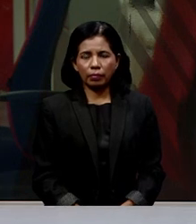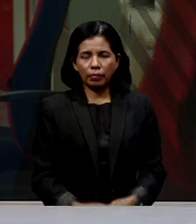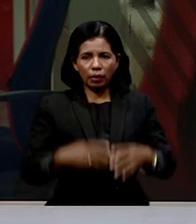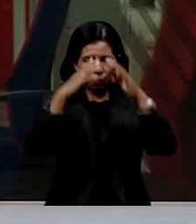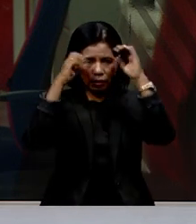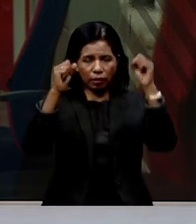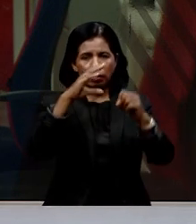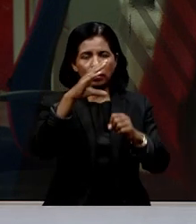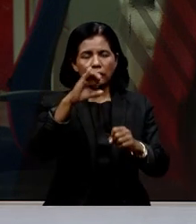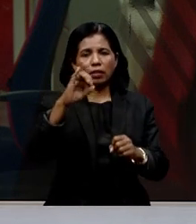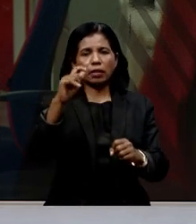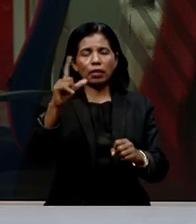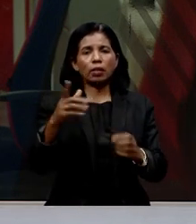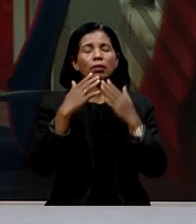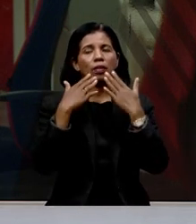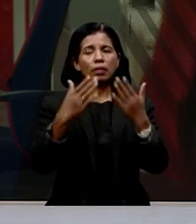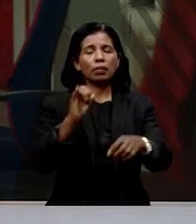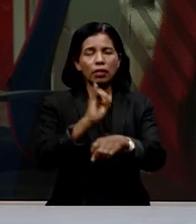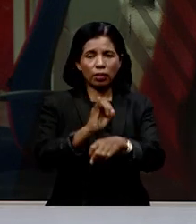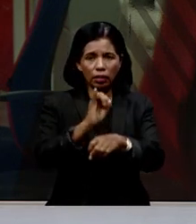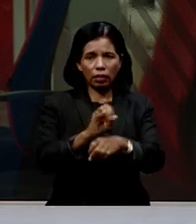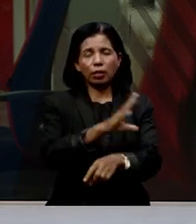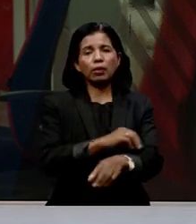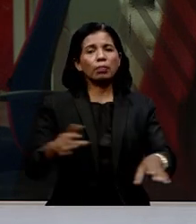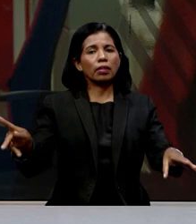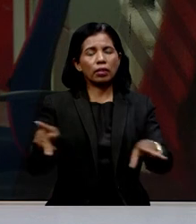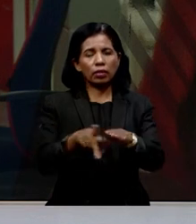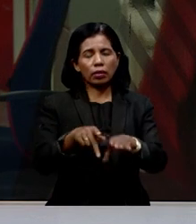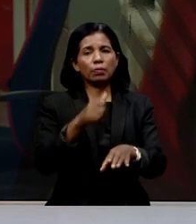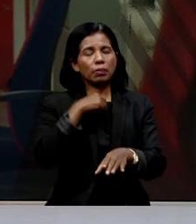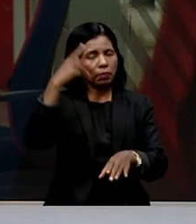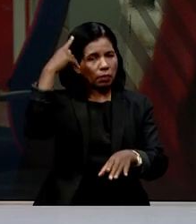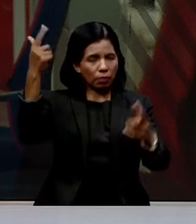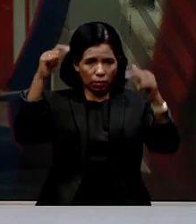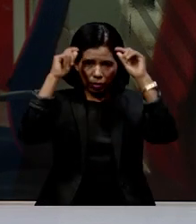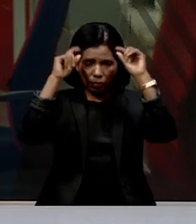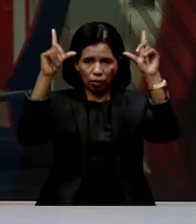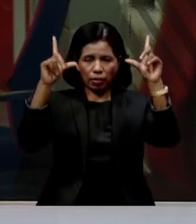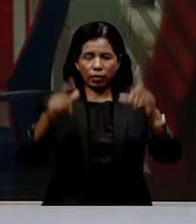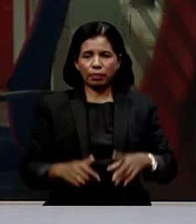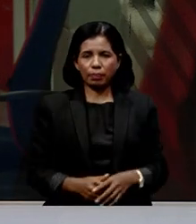Presidente Sesseitele agradece à Igreja Babiba, onde participa em evento Visita Papa Francisco em Timor-Leste.